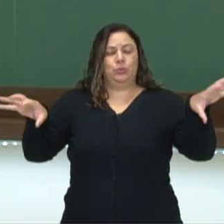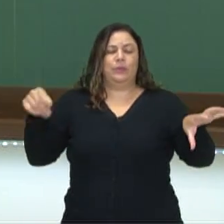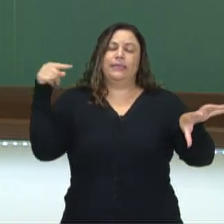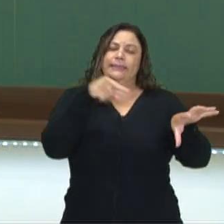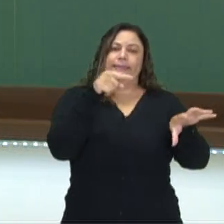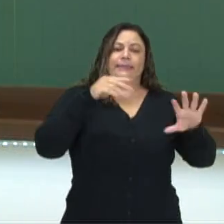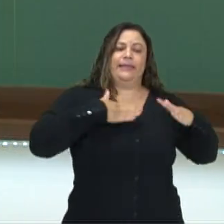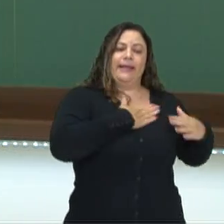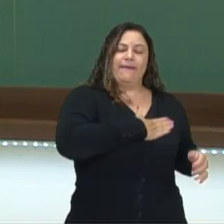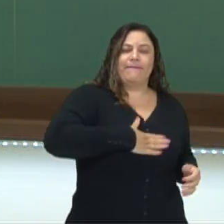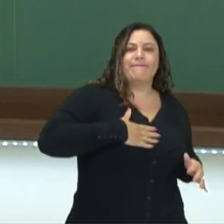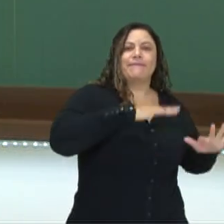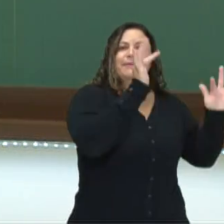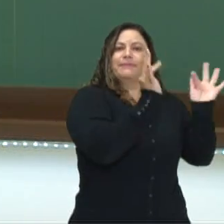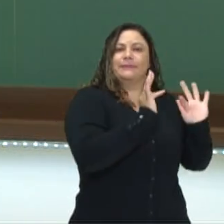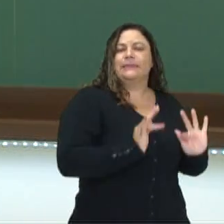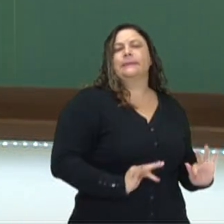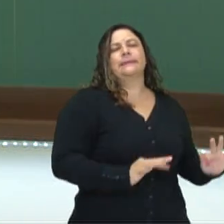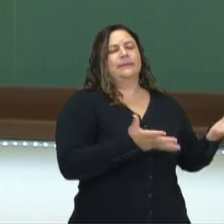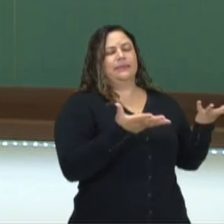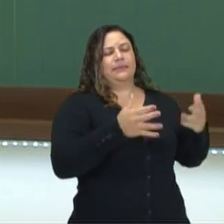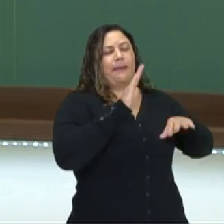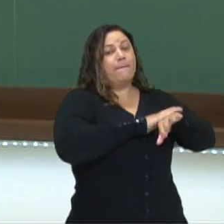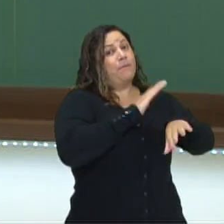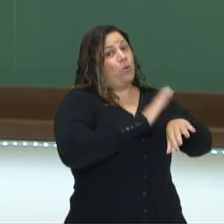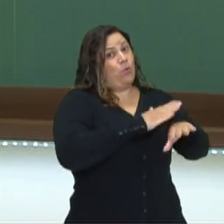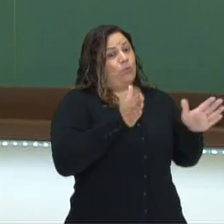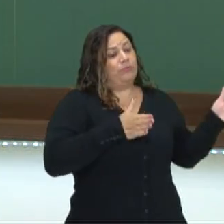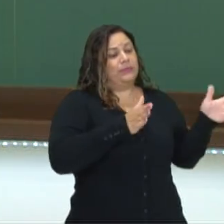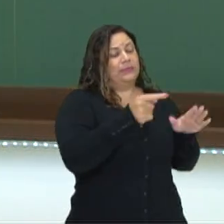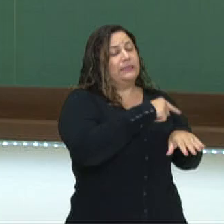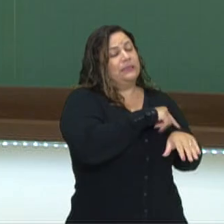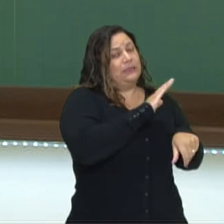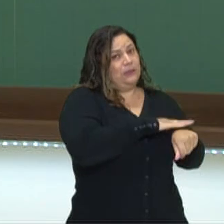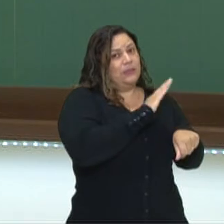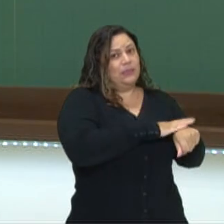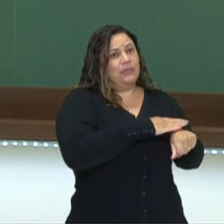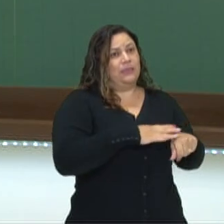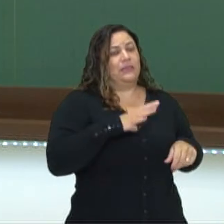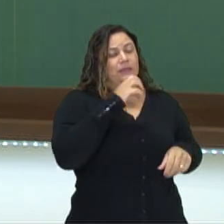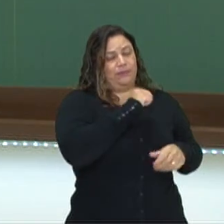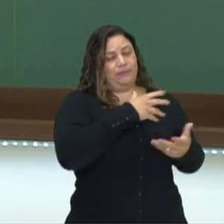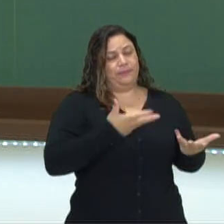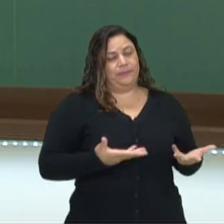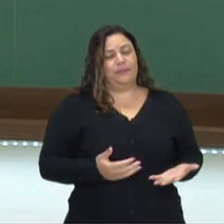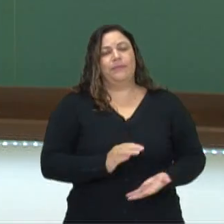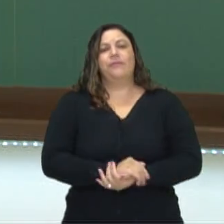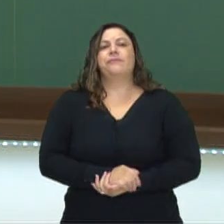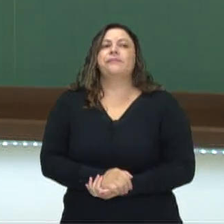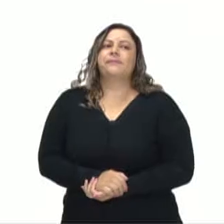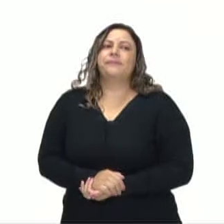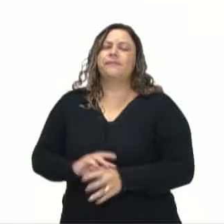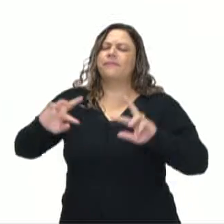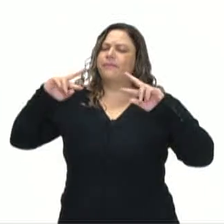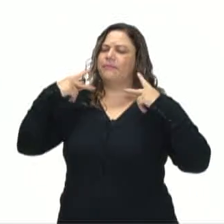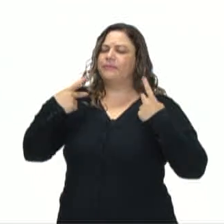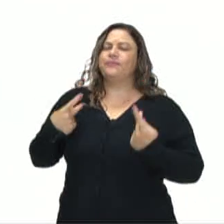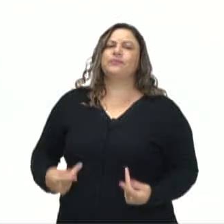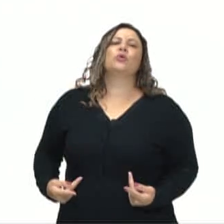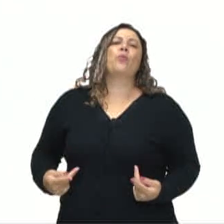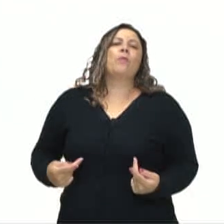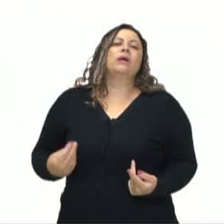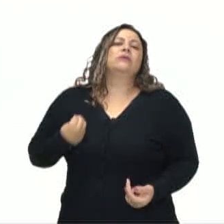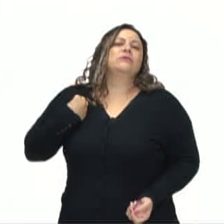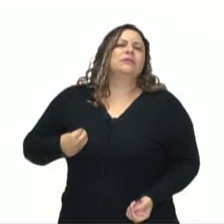prazeres, eles fogem até daquilo que é mais racional de ser realizado. Como a vida humana não se resume